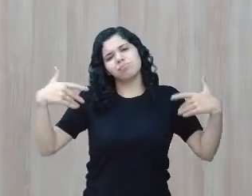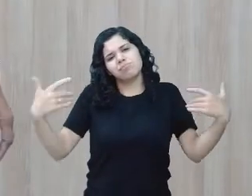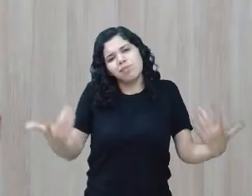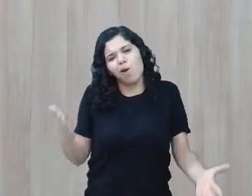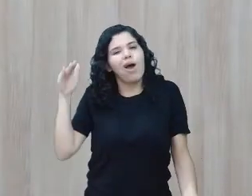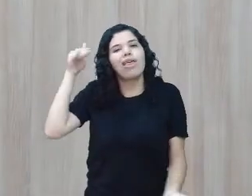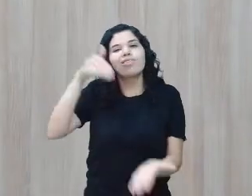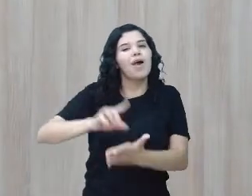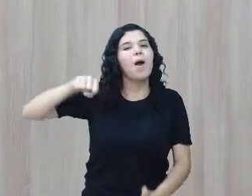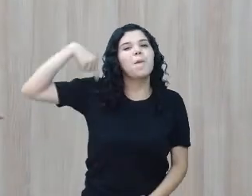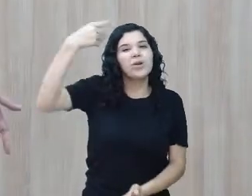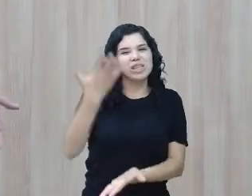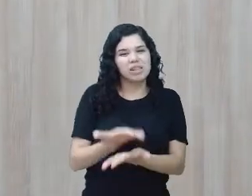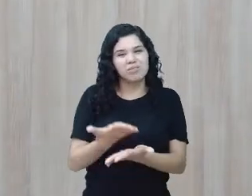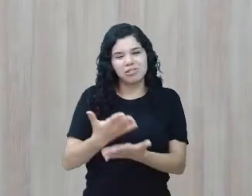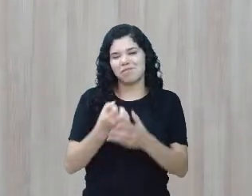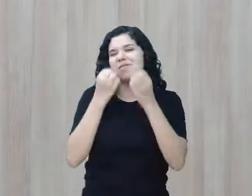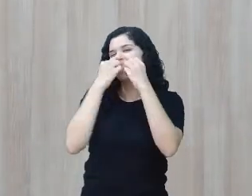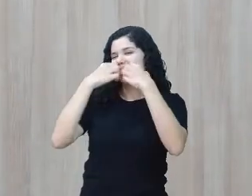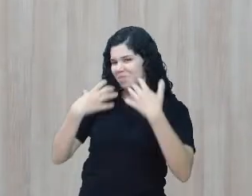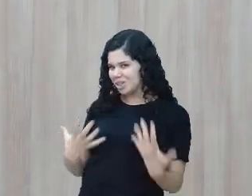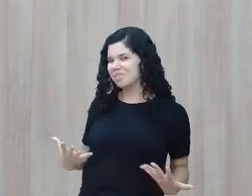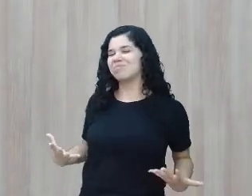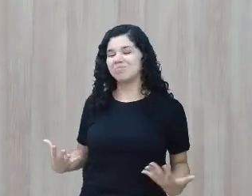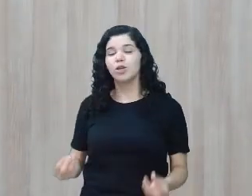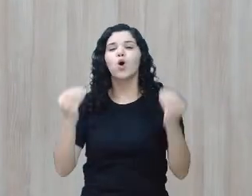Até a próxima. Estava tão bom, não é?